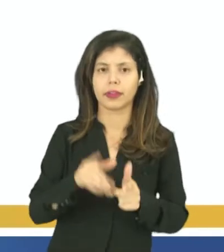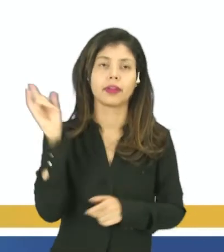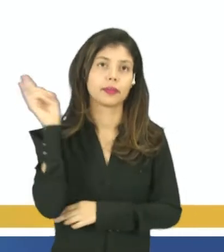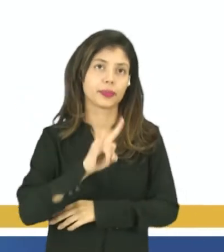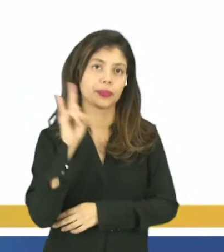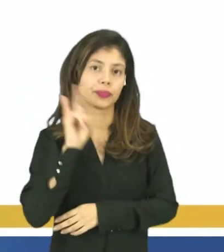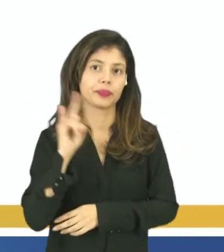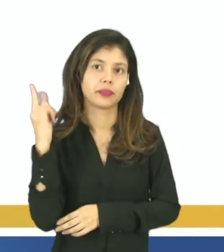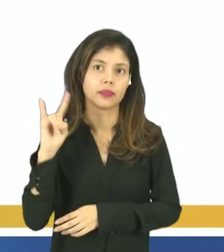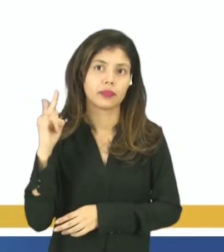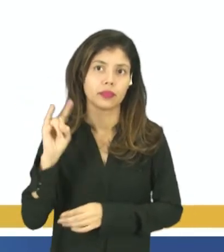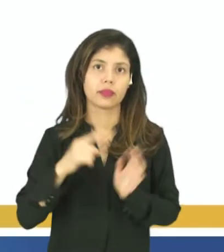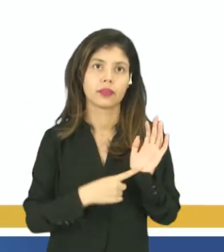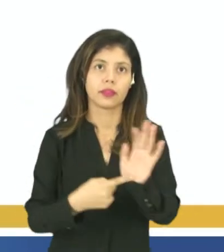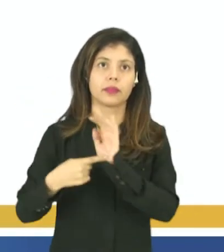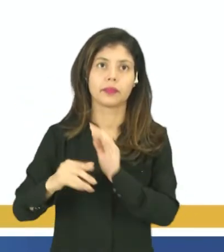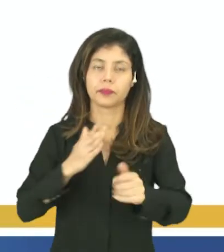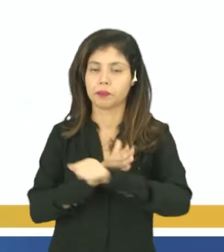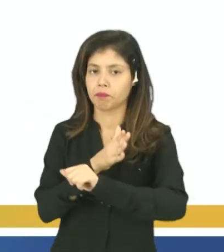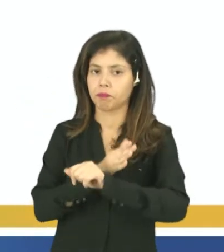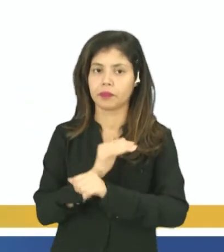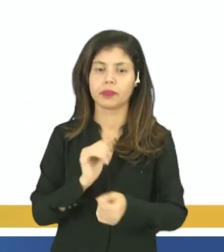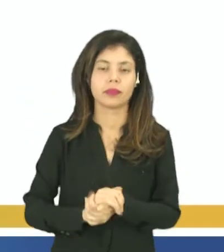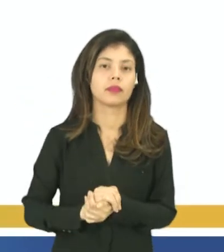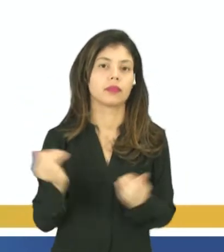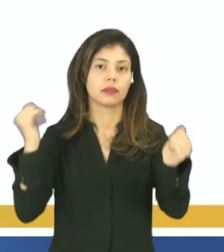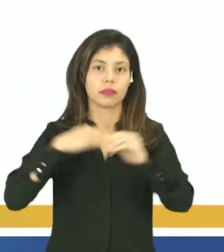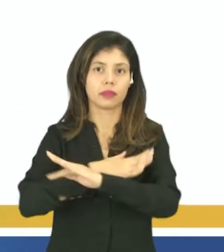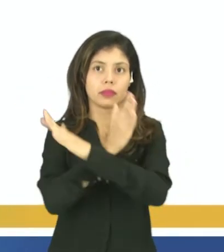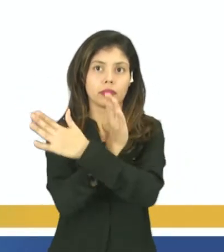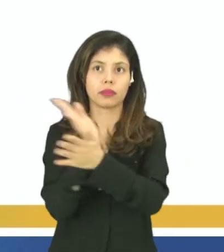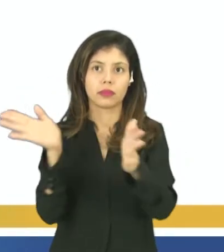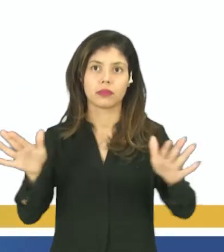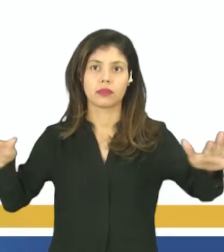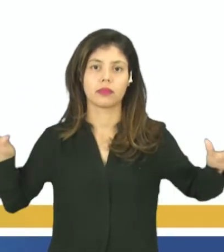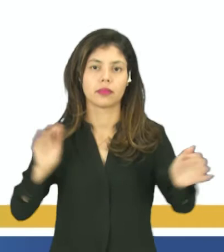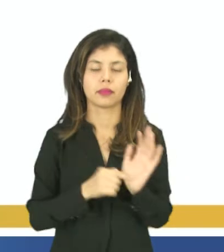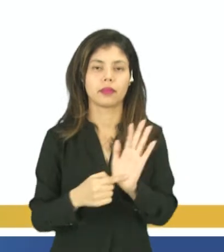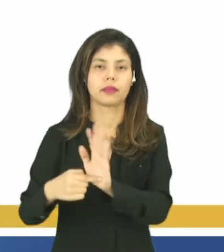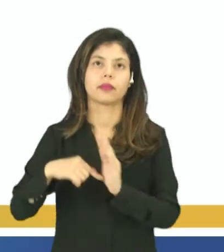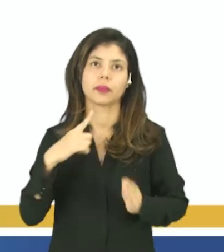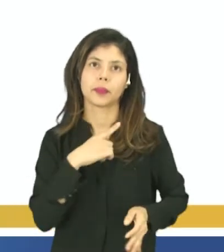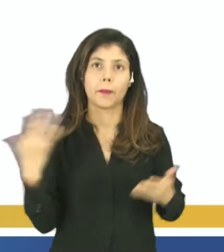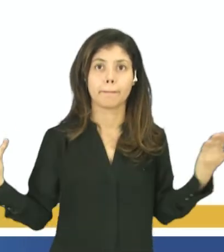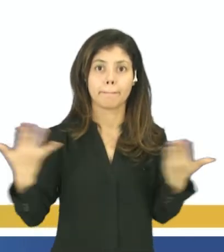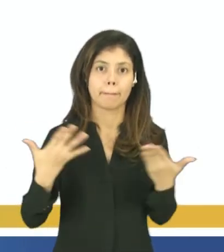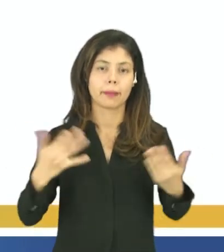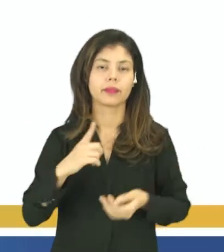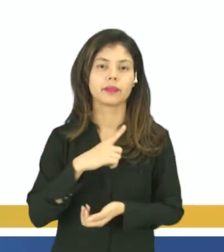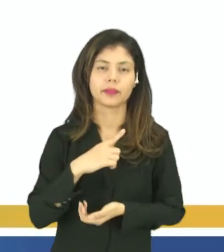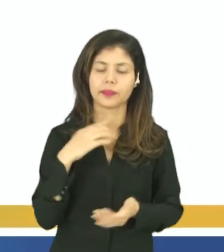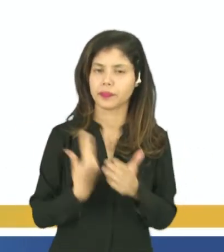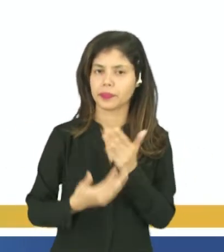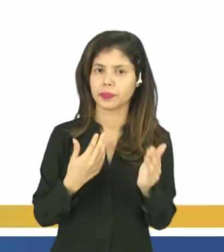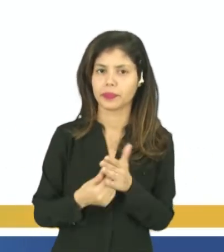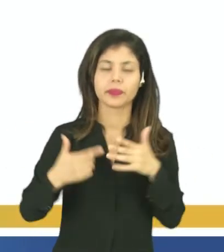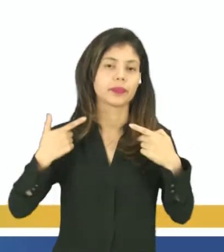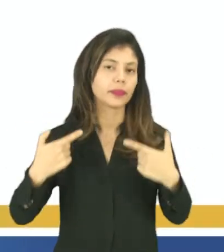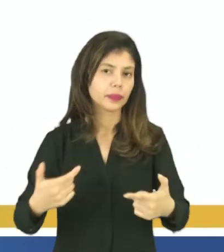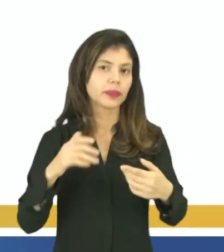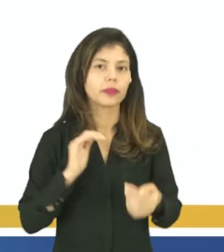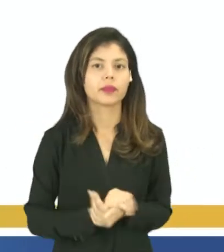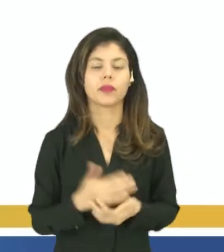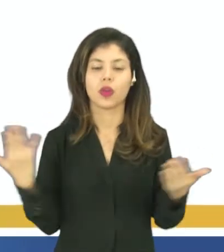Bolívia conseguia ter acesso ao Oceano Pacífico. E depois de ter perdido a guerra, hoje isso pertence